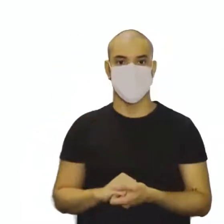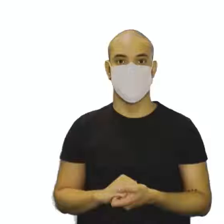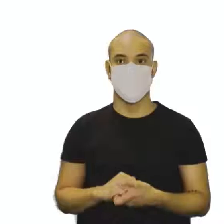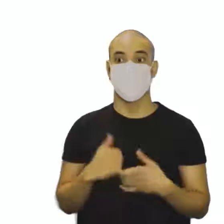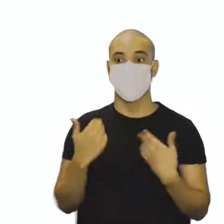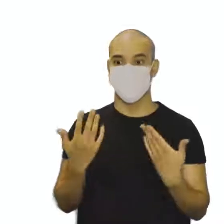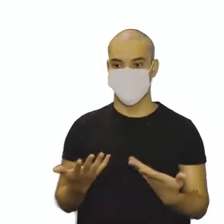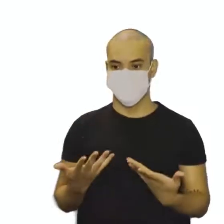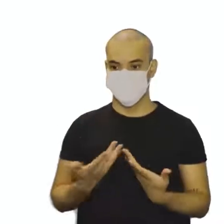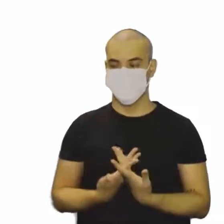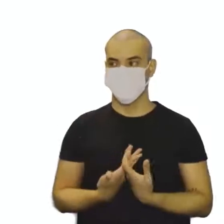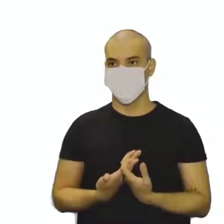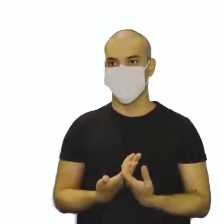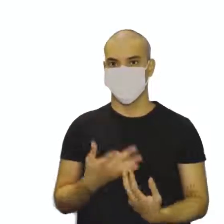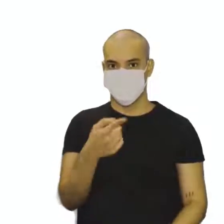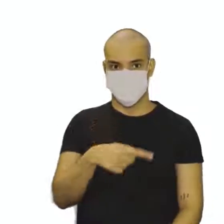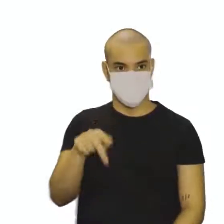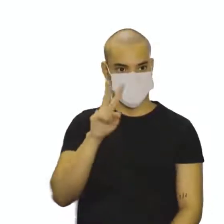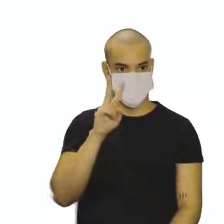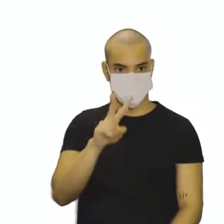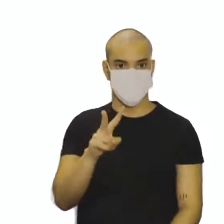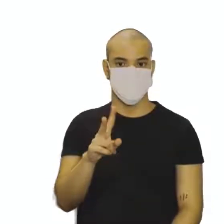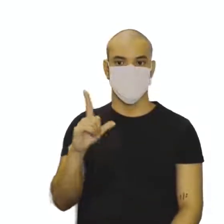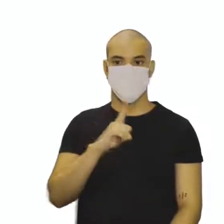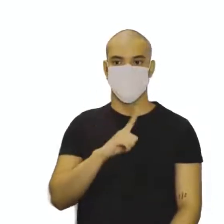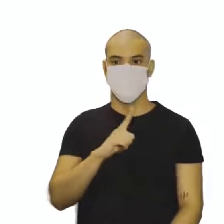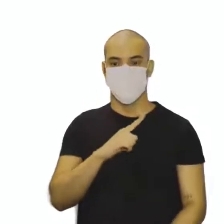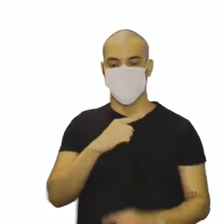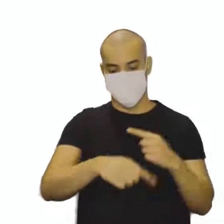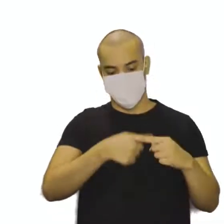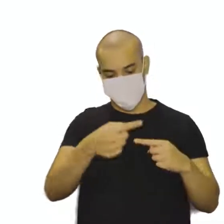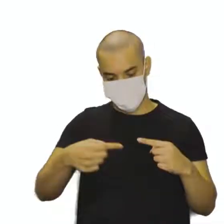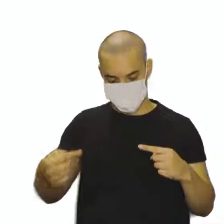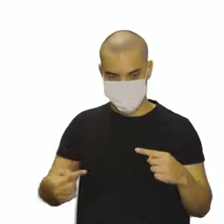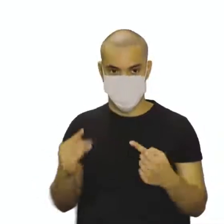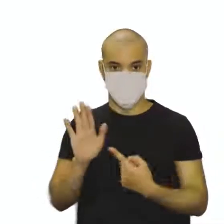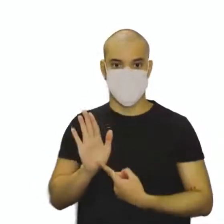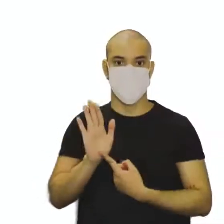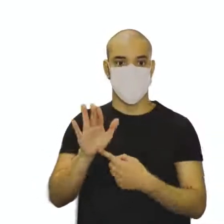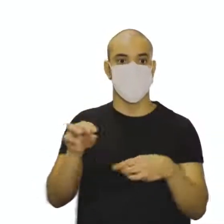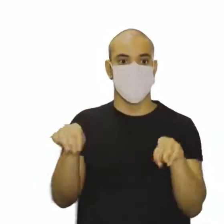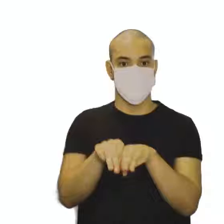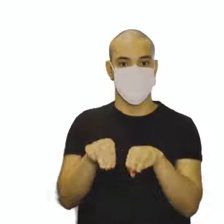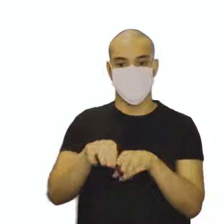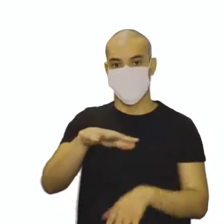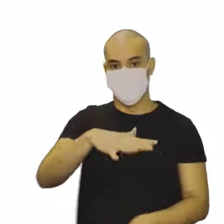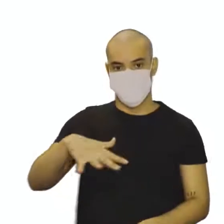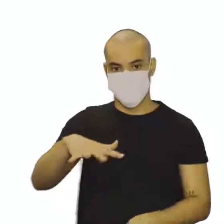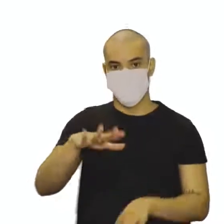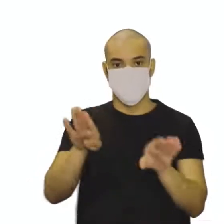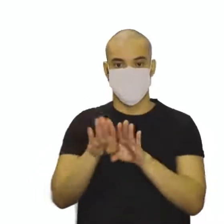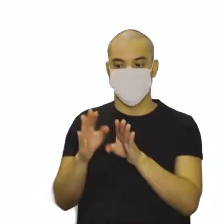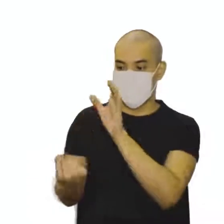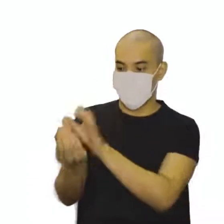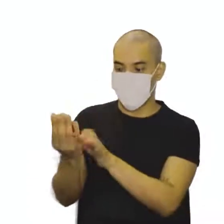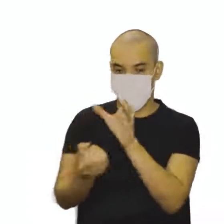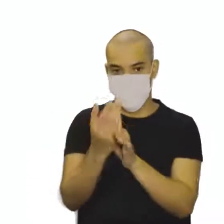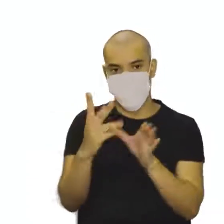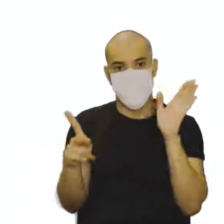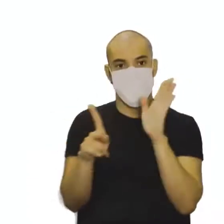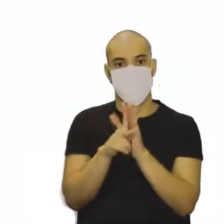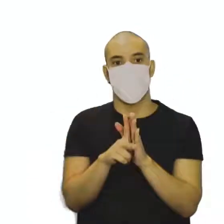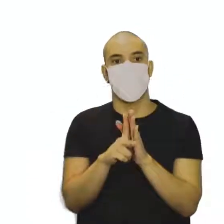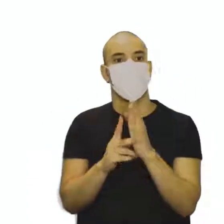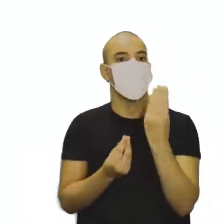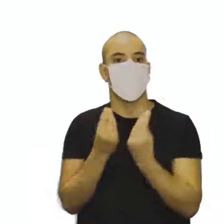Pessoal, olha só, vocês viram ali que eu vou ter passagem de corrente, eu vou gerar o campo magnético, eu vou ter a geração de um fluxo de